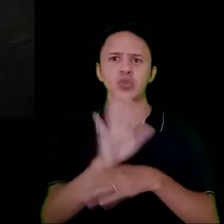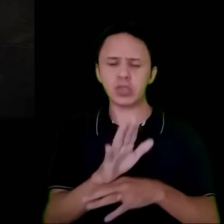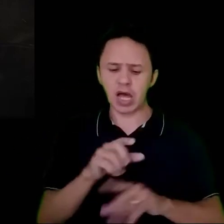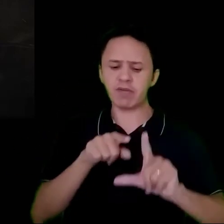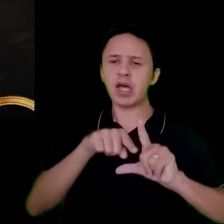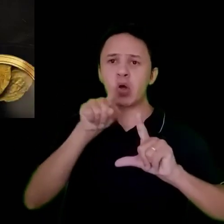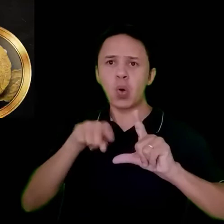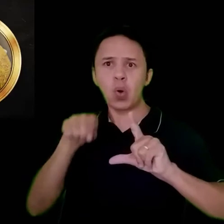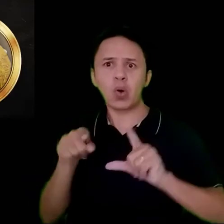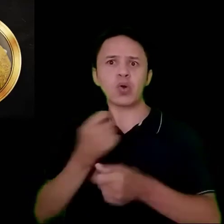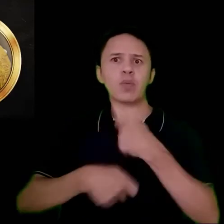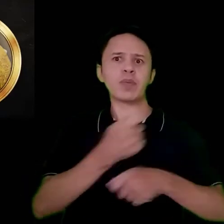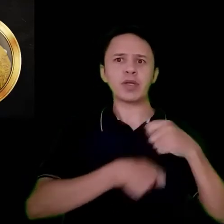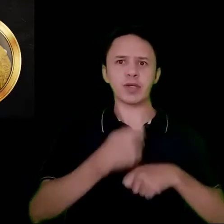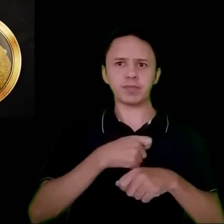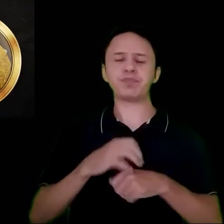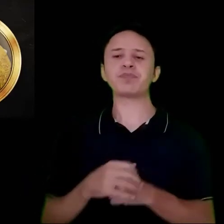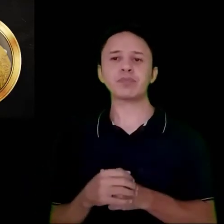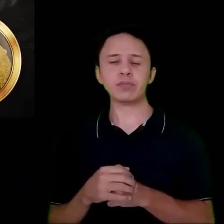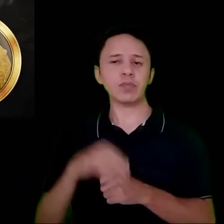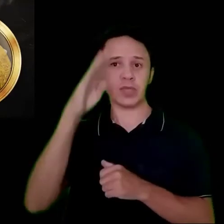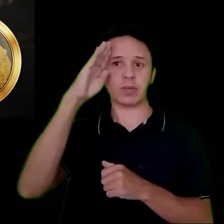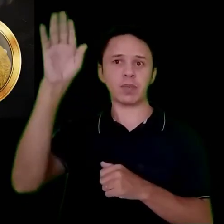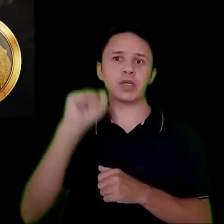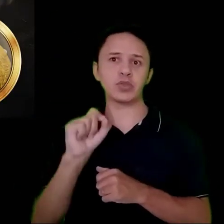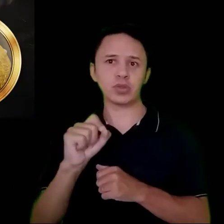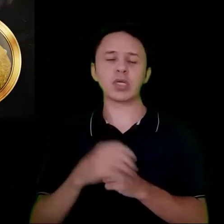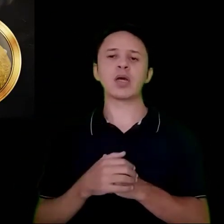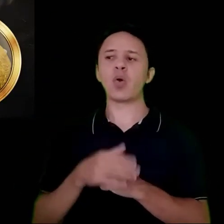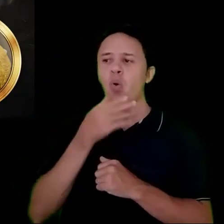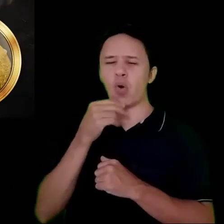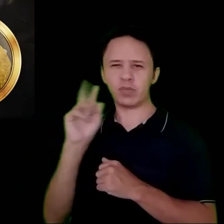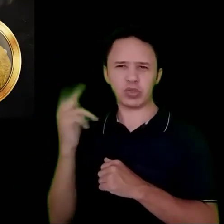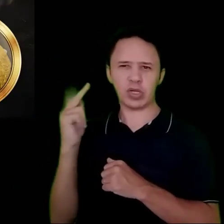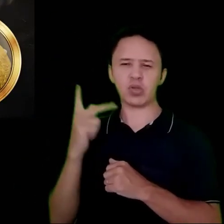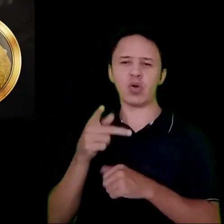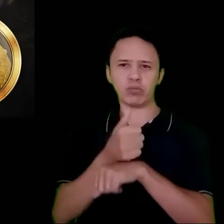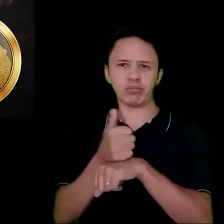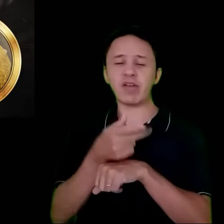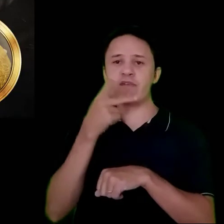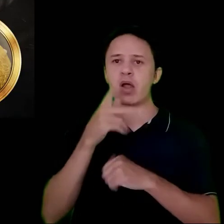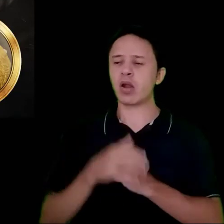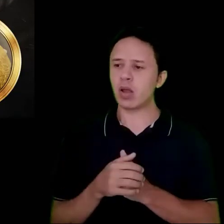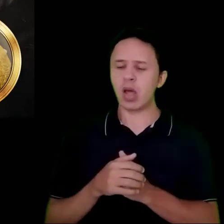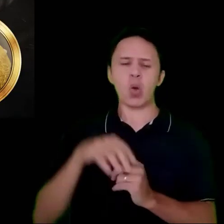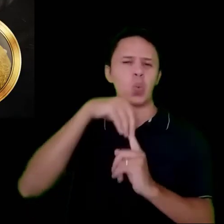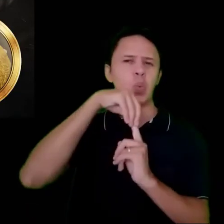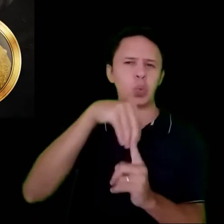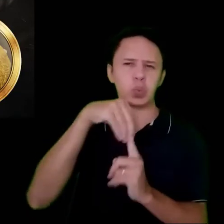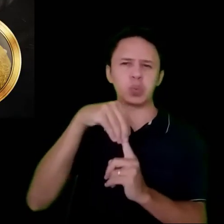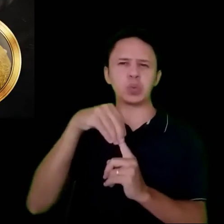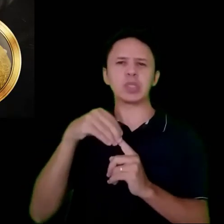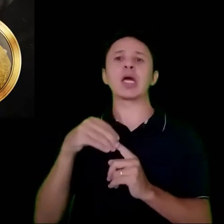regiões americanas, na produção de tabaco e açúcar, por exemplo. E principalmente, como o mesmo historiador coloca, a escravidão do Atlântico é a única